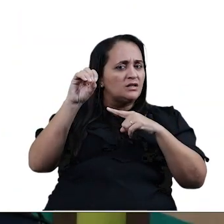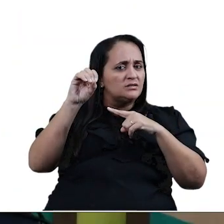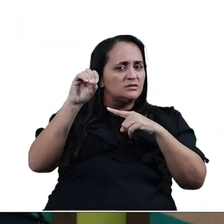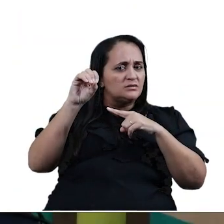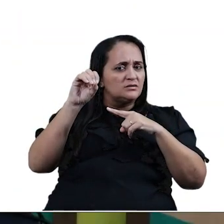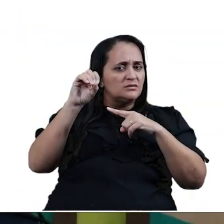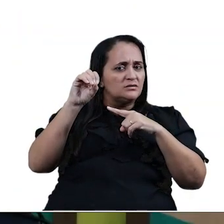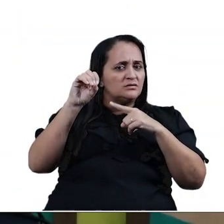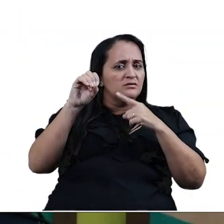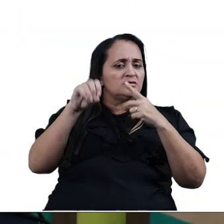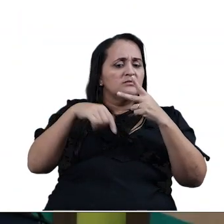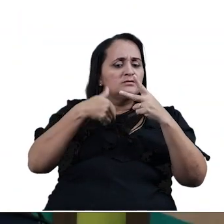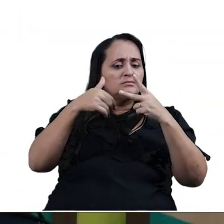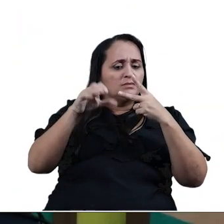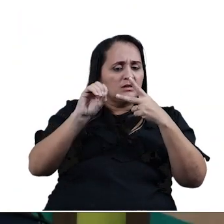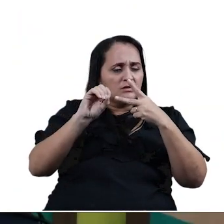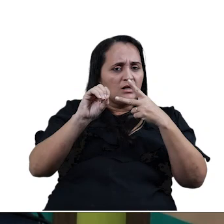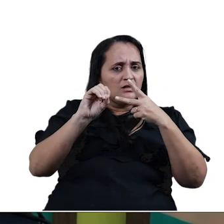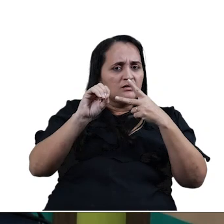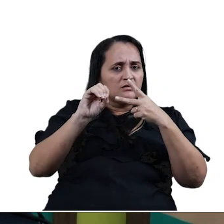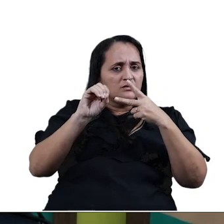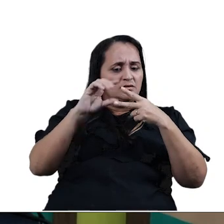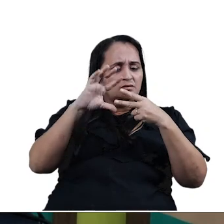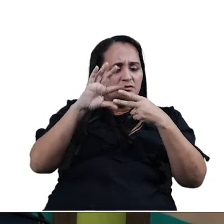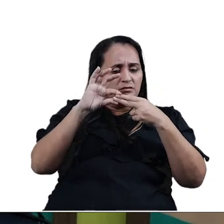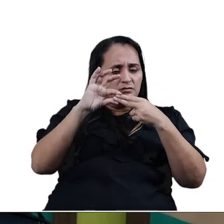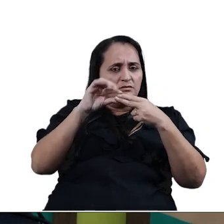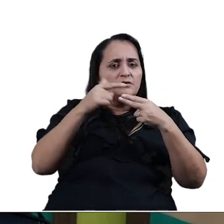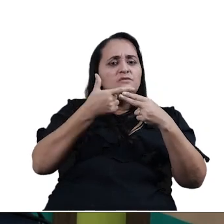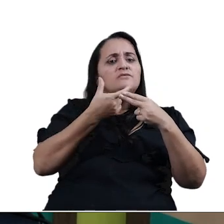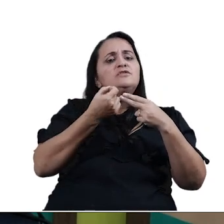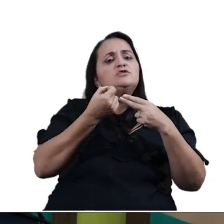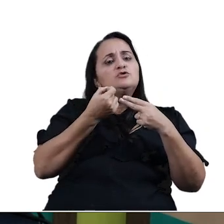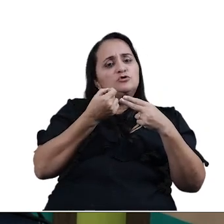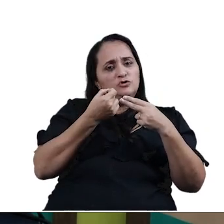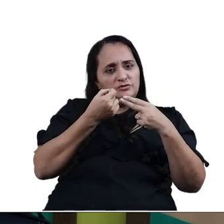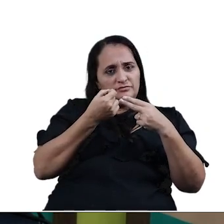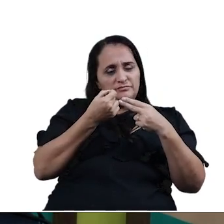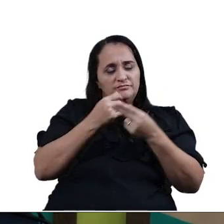10. 10 mais 10, 20.